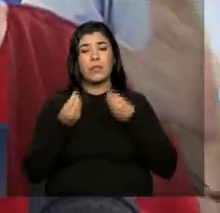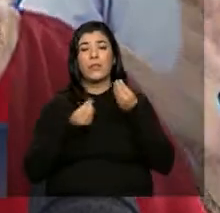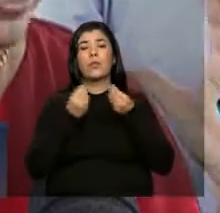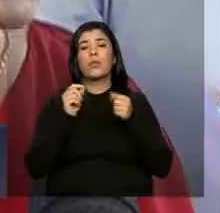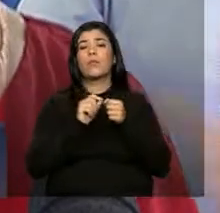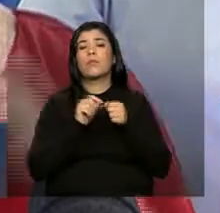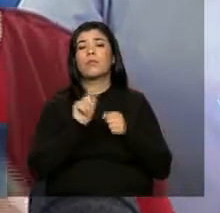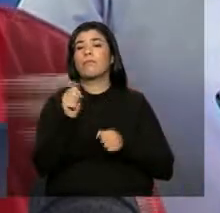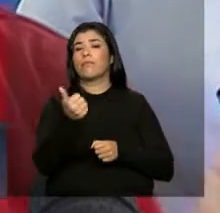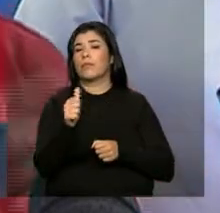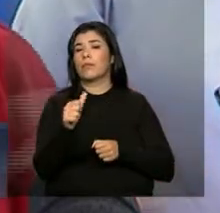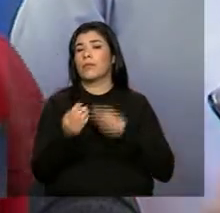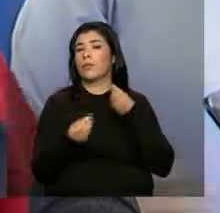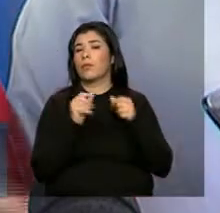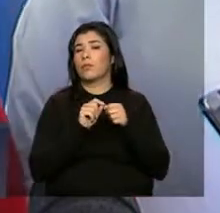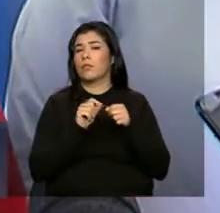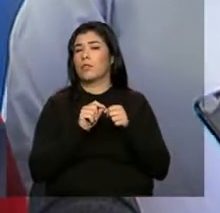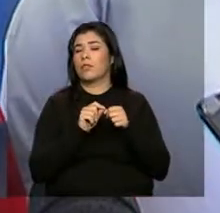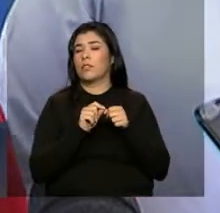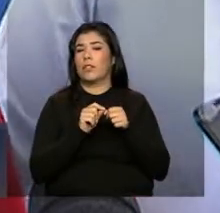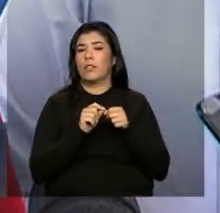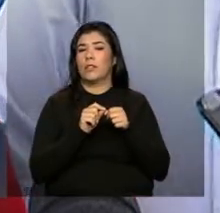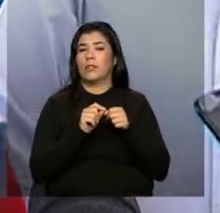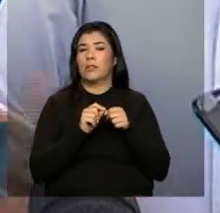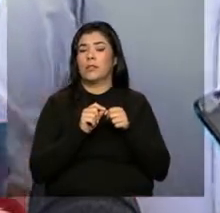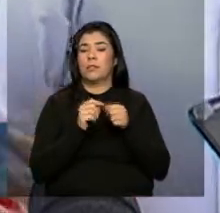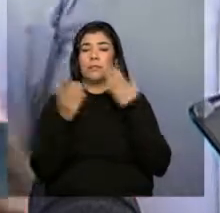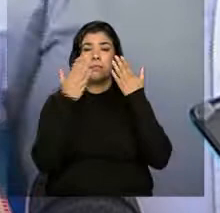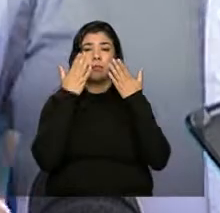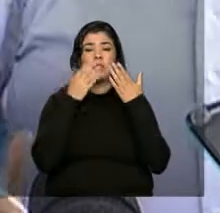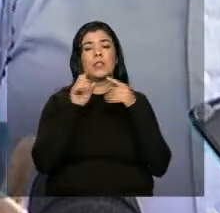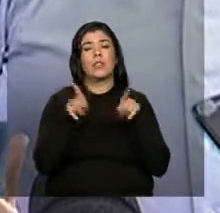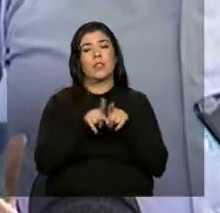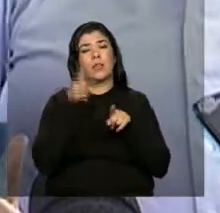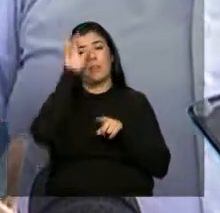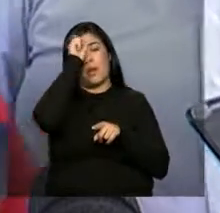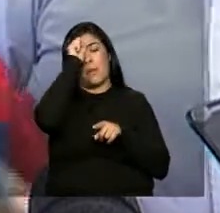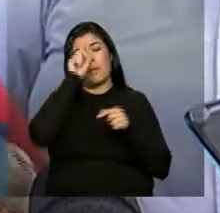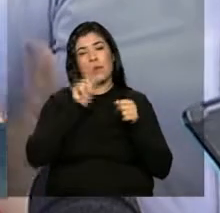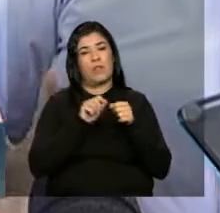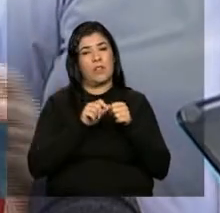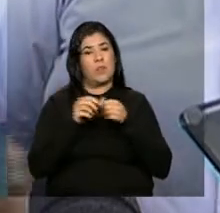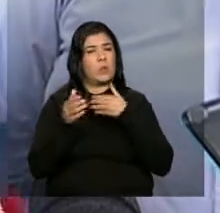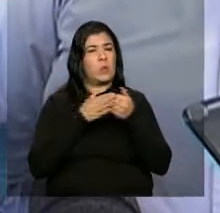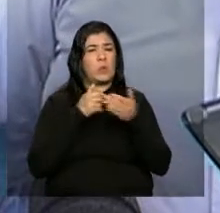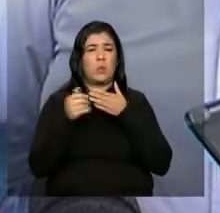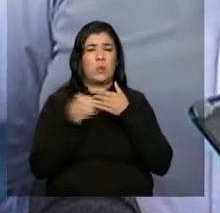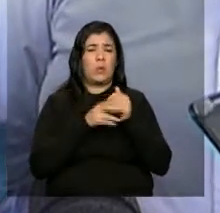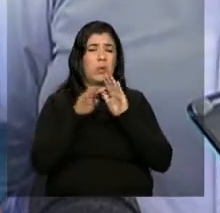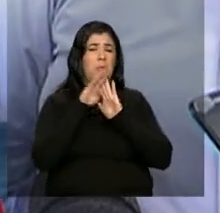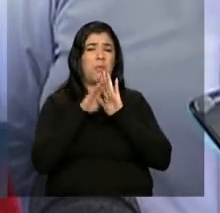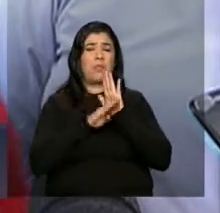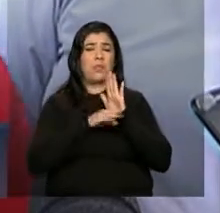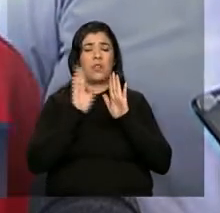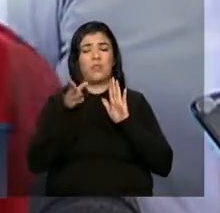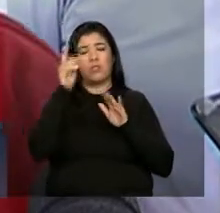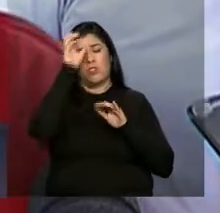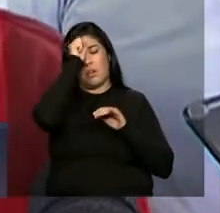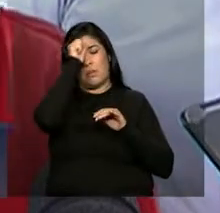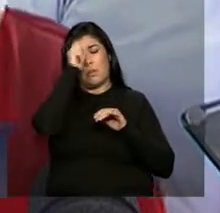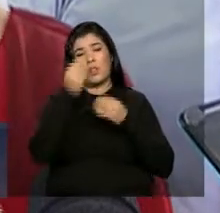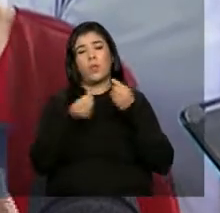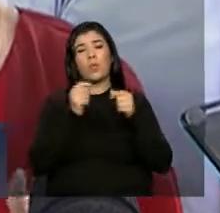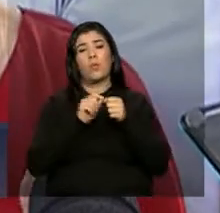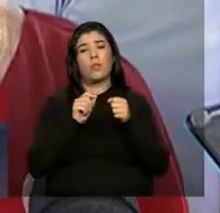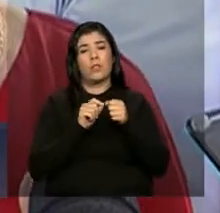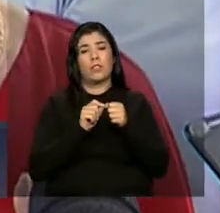ficar. A gente também faz um balanço, que se aprende com o que você faz. Em qualquer programa se aprende com o que você faz. Eu sempre